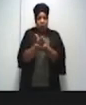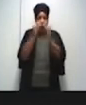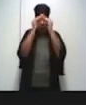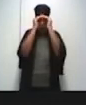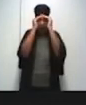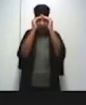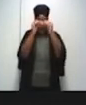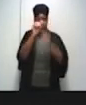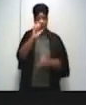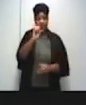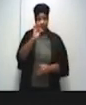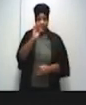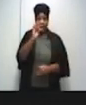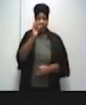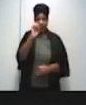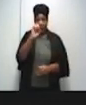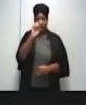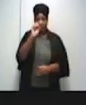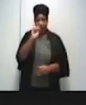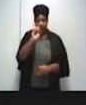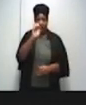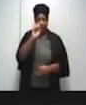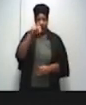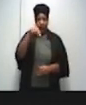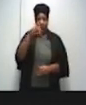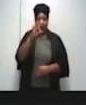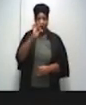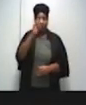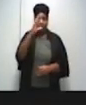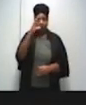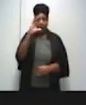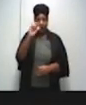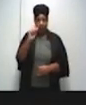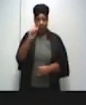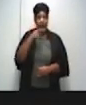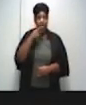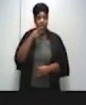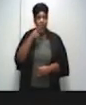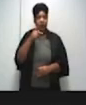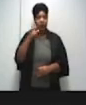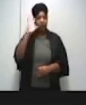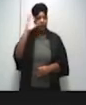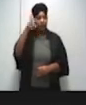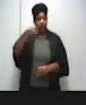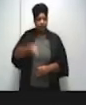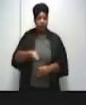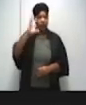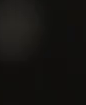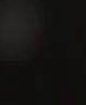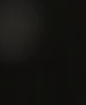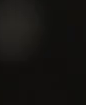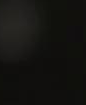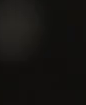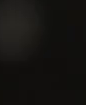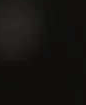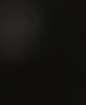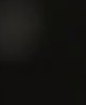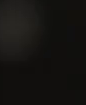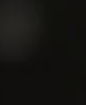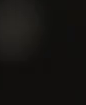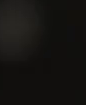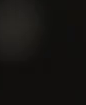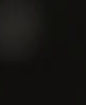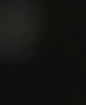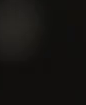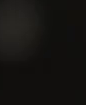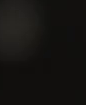cobertura não for renovada no prazo adequado, o sinistro estará caracterizado e pode haver execução contra a seguradora. Assim, a